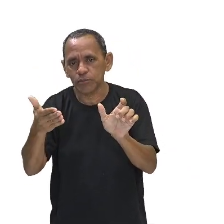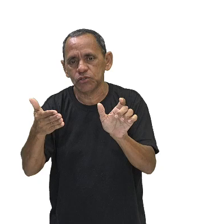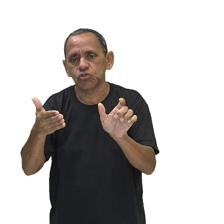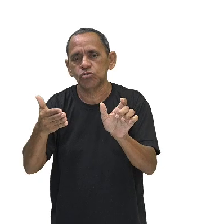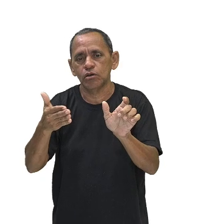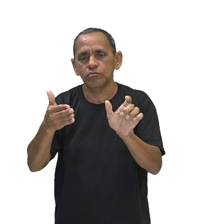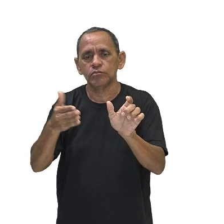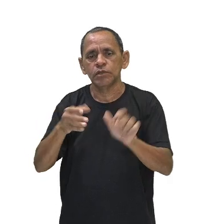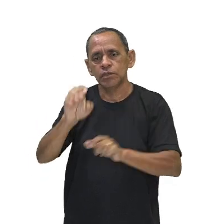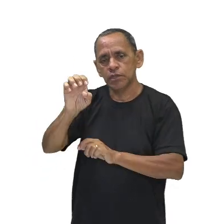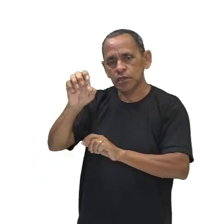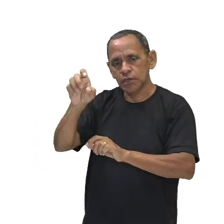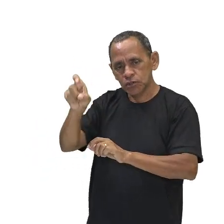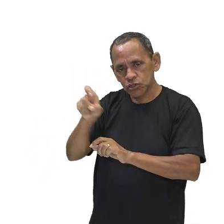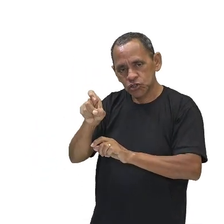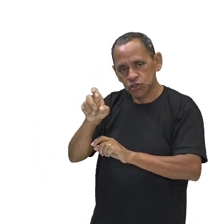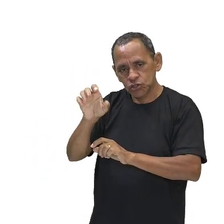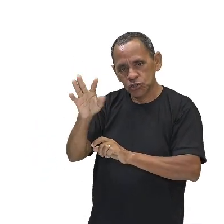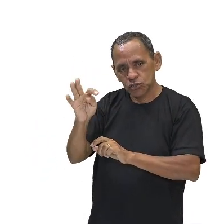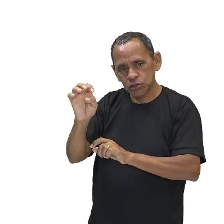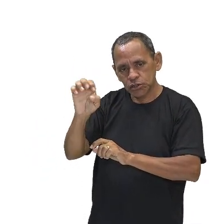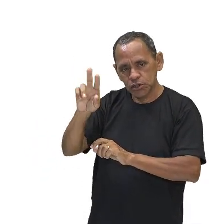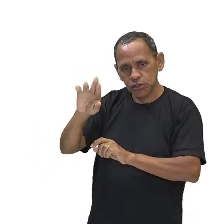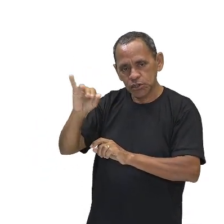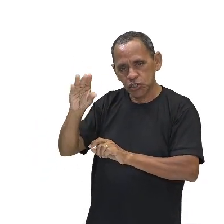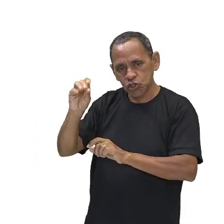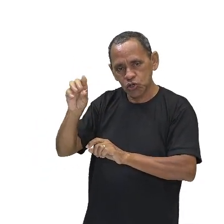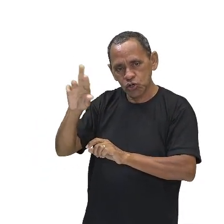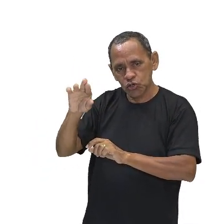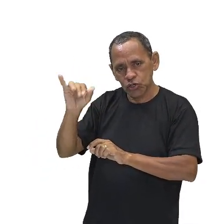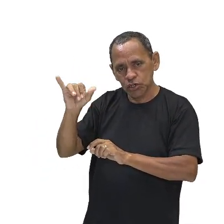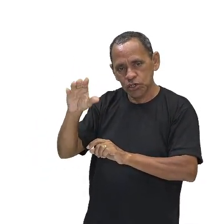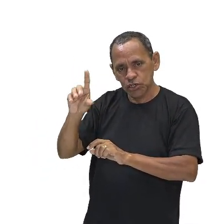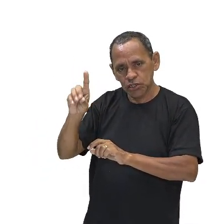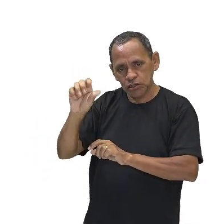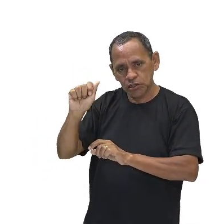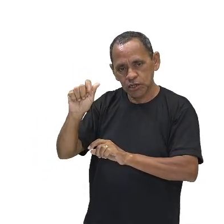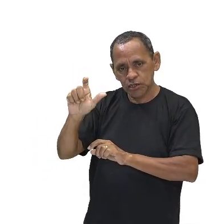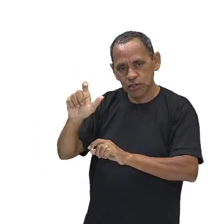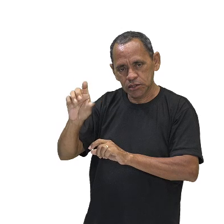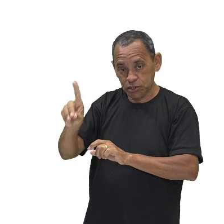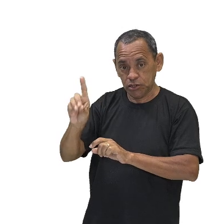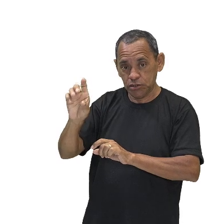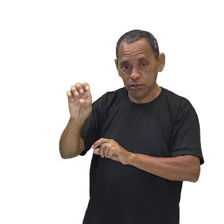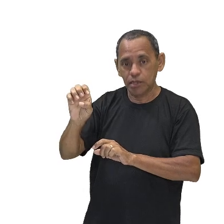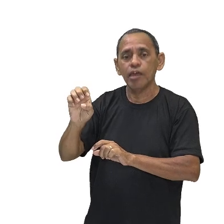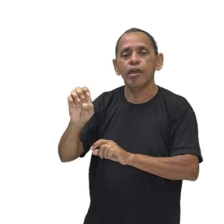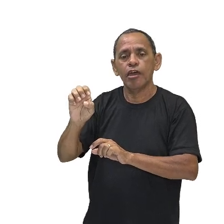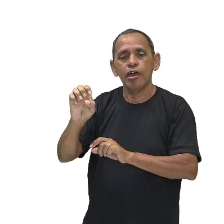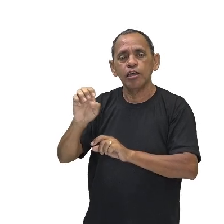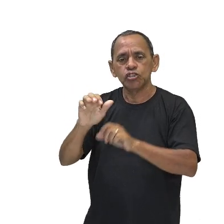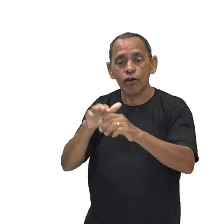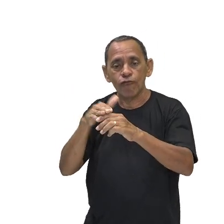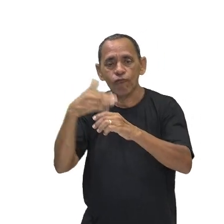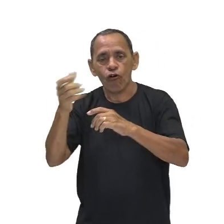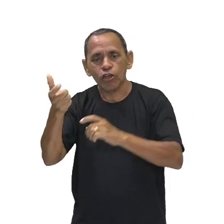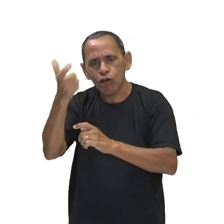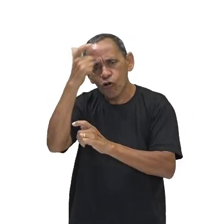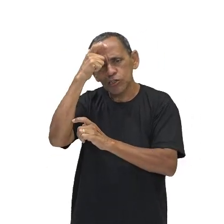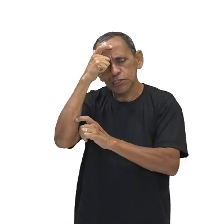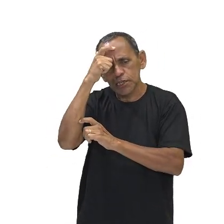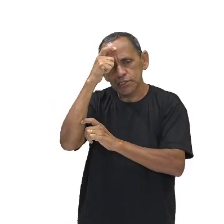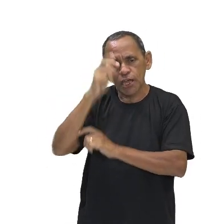exterioridade. A exterioridade é porque está fora da consciência individual, ou seja, não é o indivíduo,